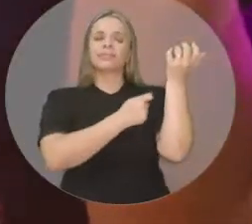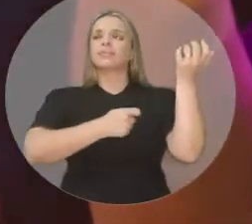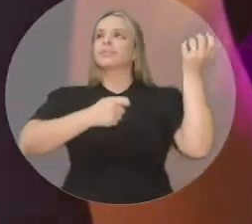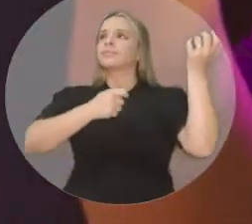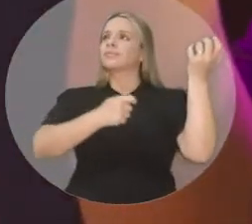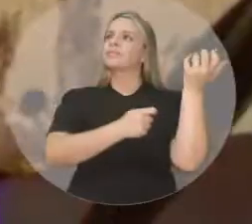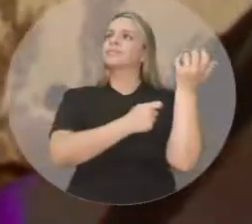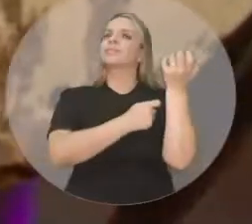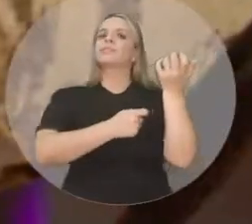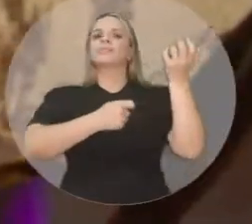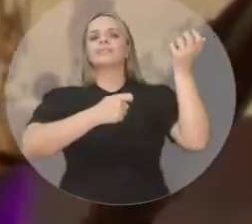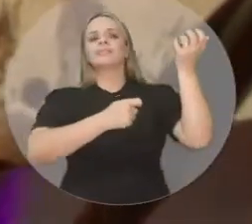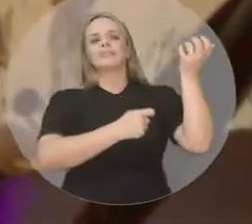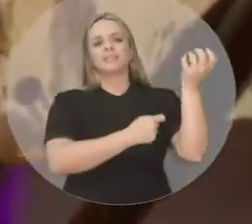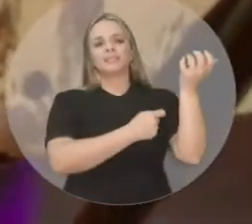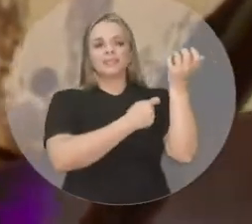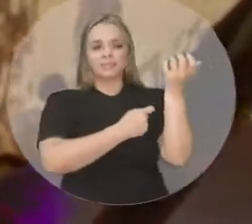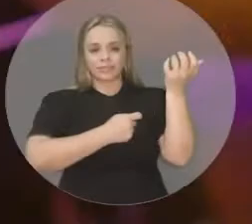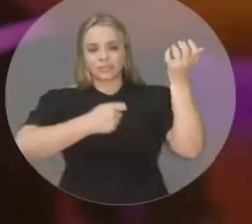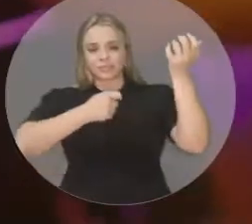vou